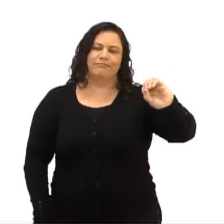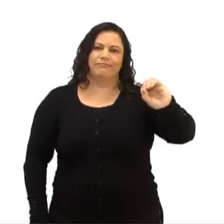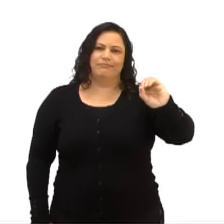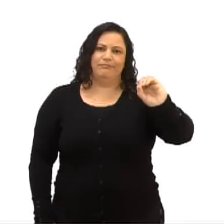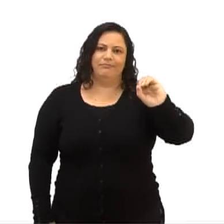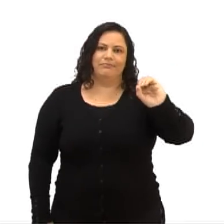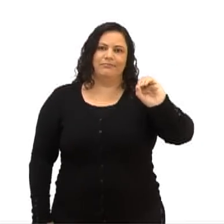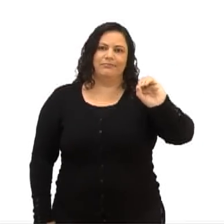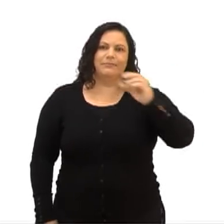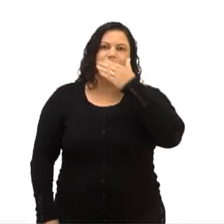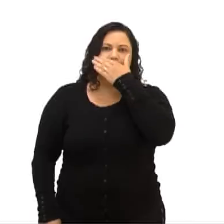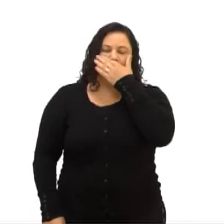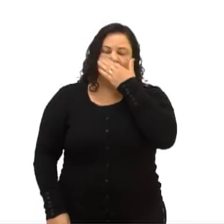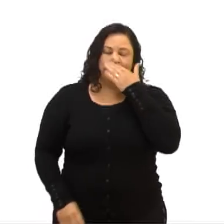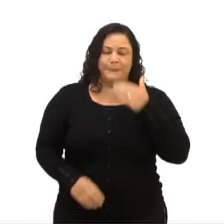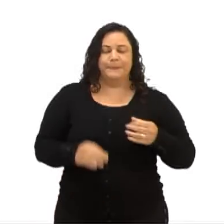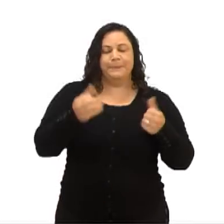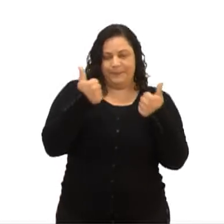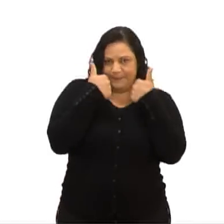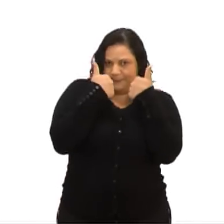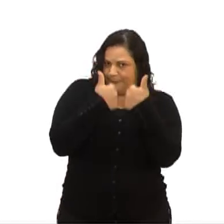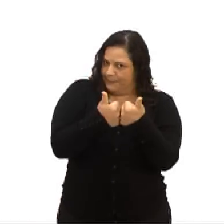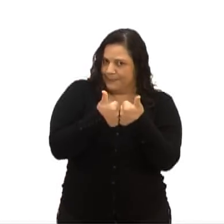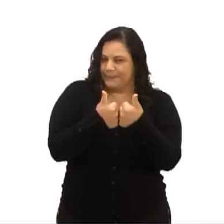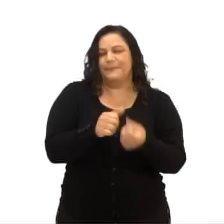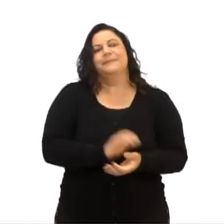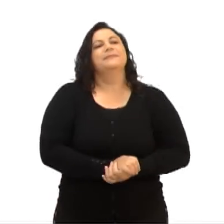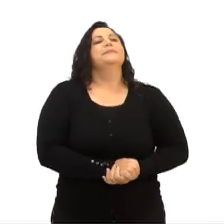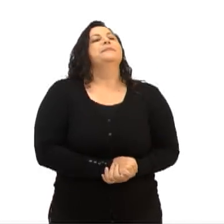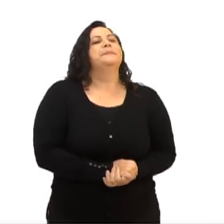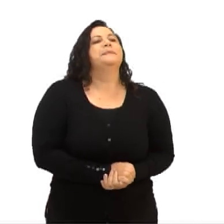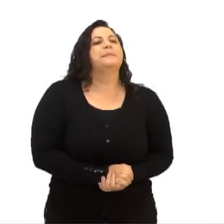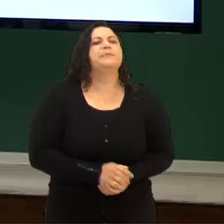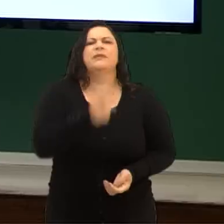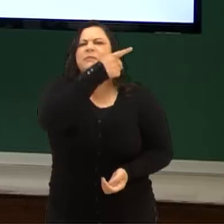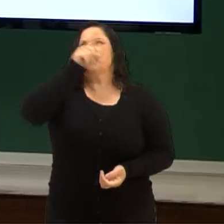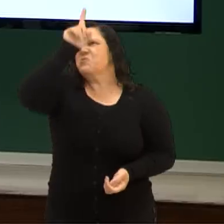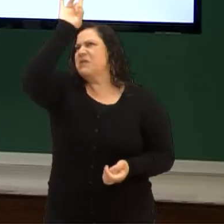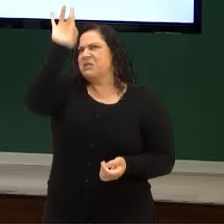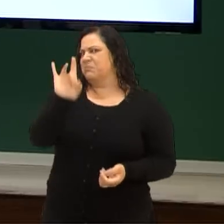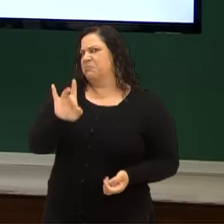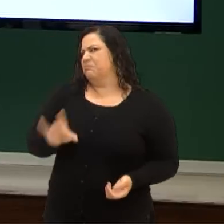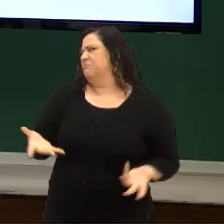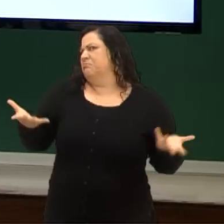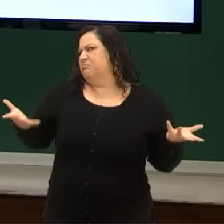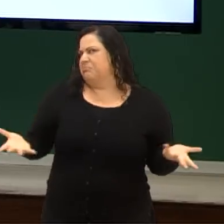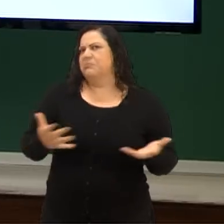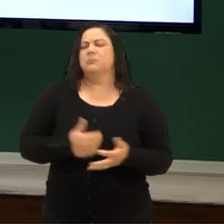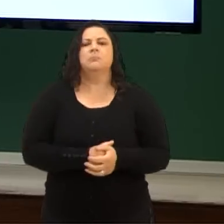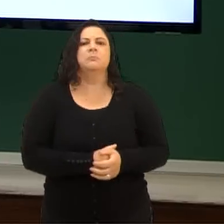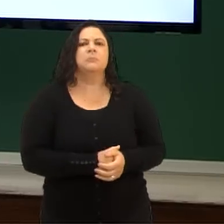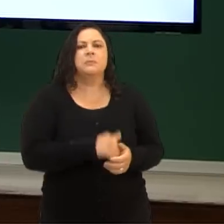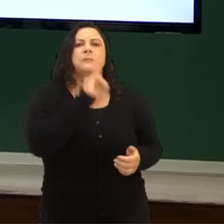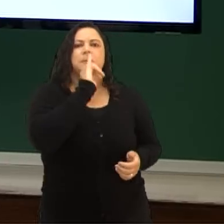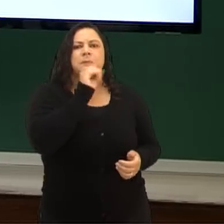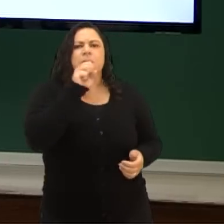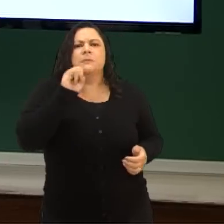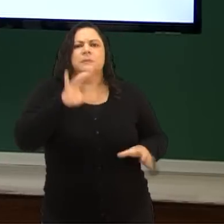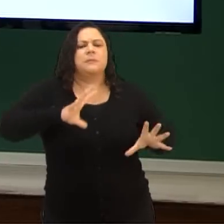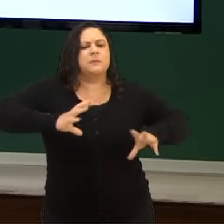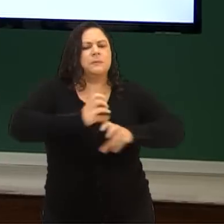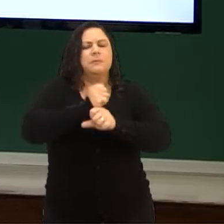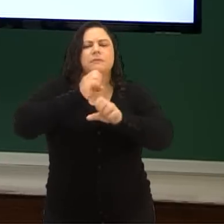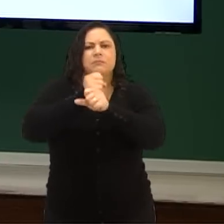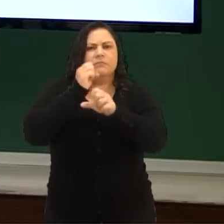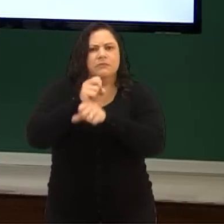Beleza? Beleza. Tranquilo. Ah, professor, mas nem é tão especial. É sim. Se você tiver uma conta que você vai ter que usar ela,